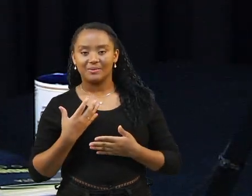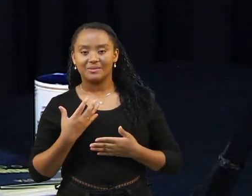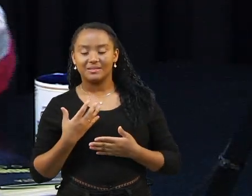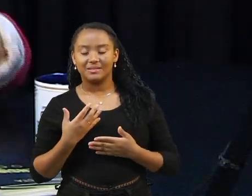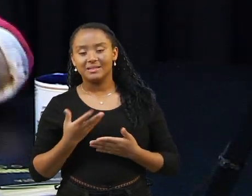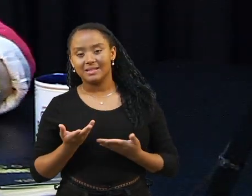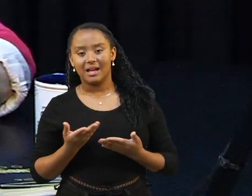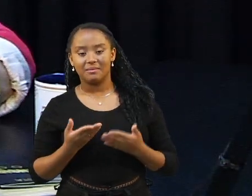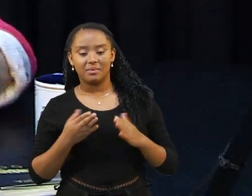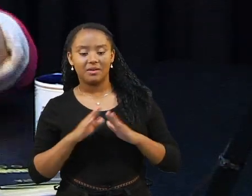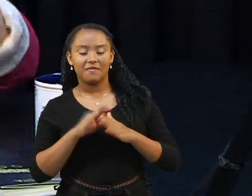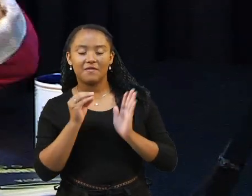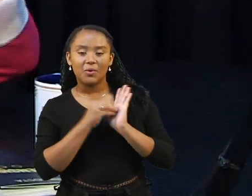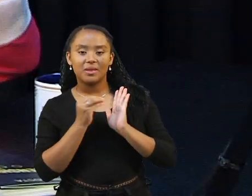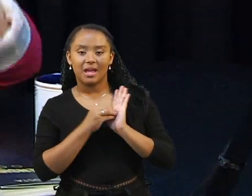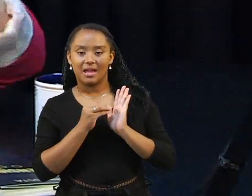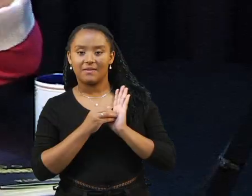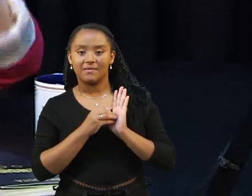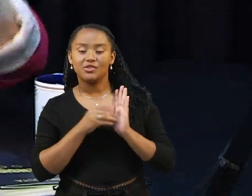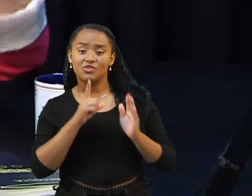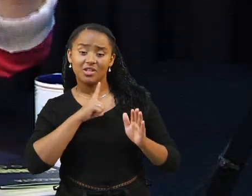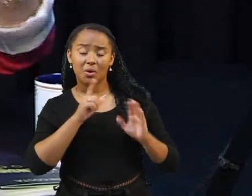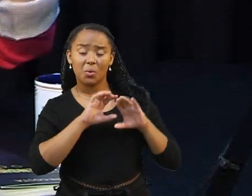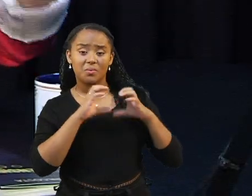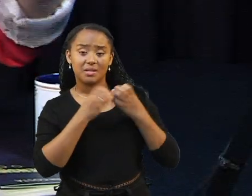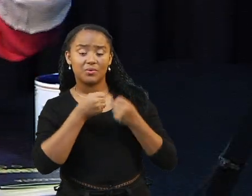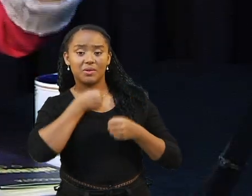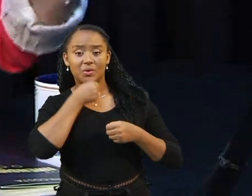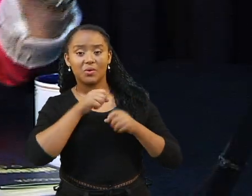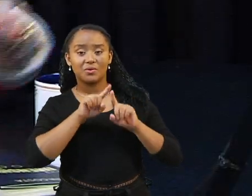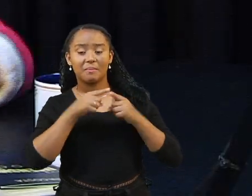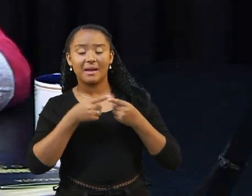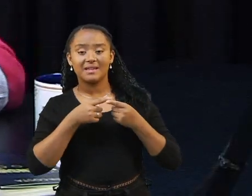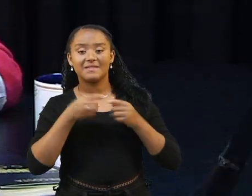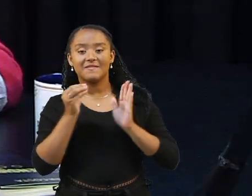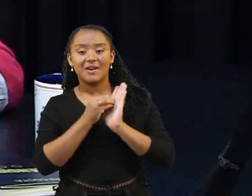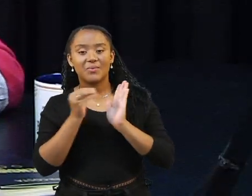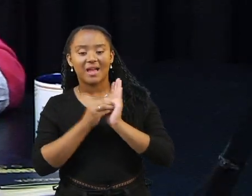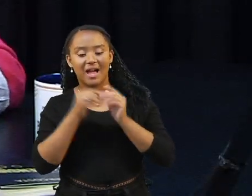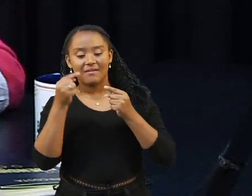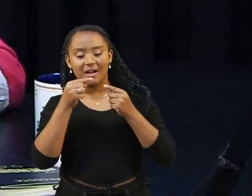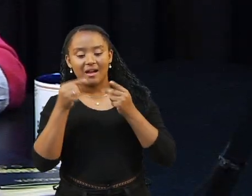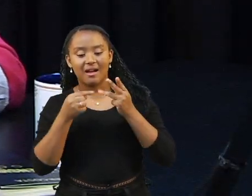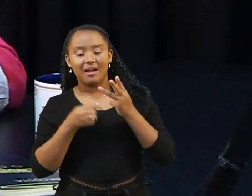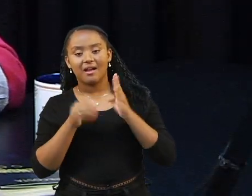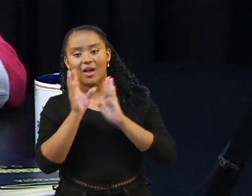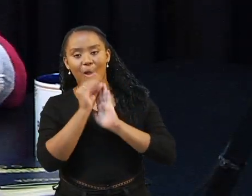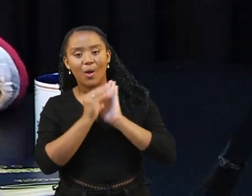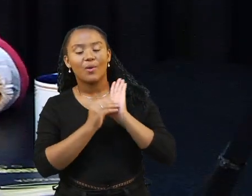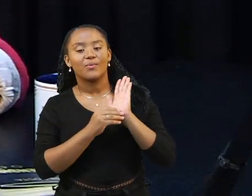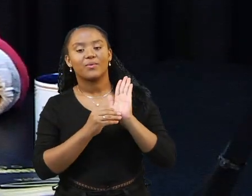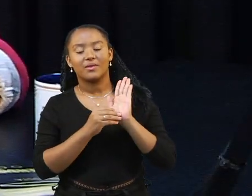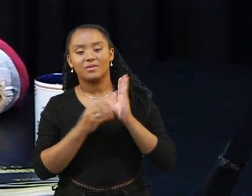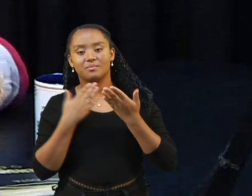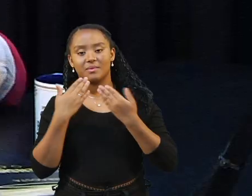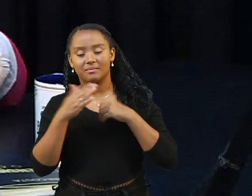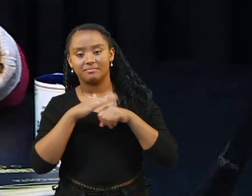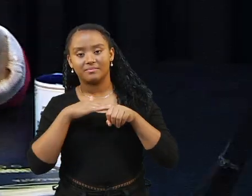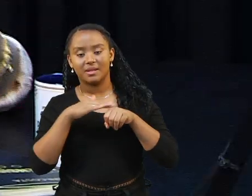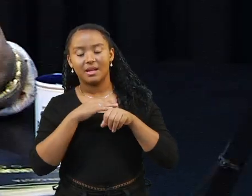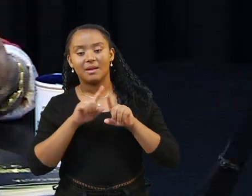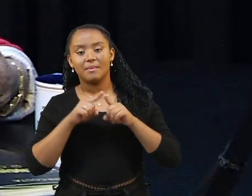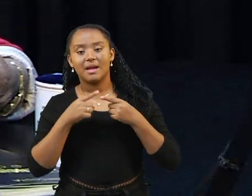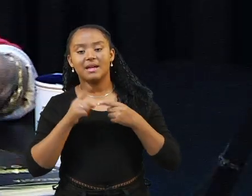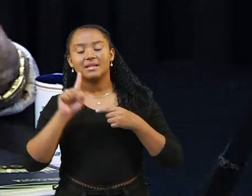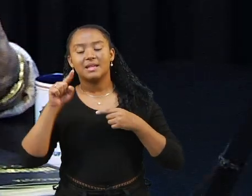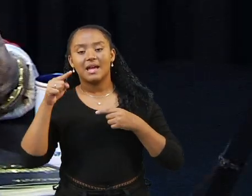elaborado. Ele existia, mas tinha muita competência que ainda não acontecia. E, a partir dali,